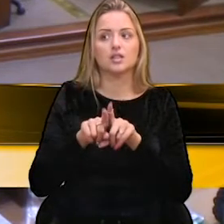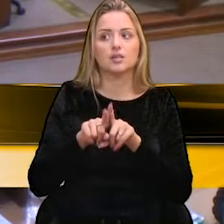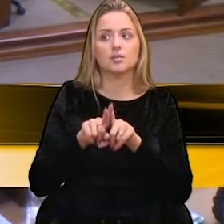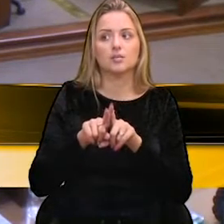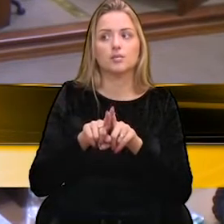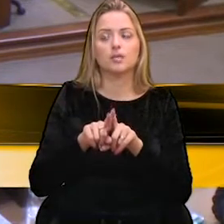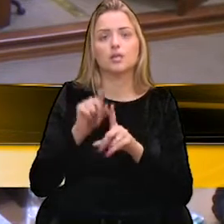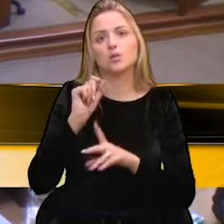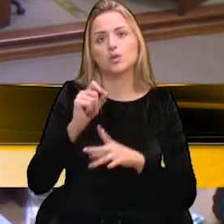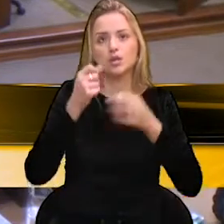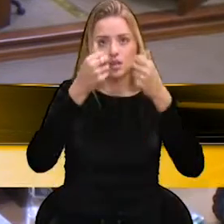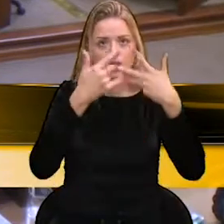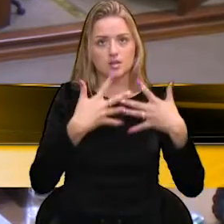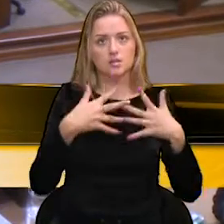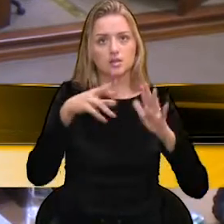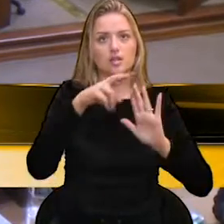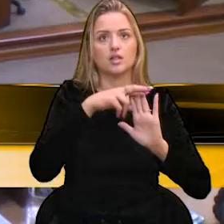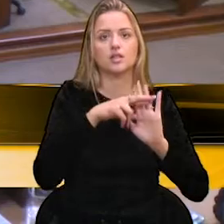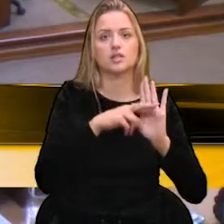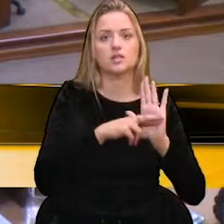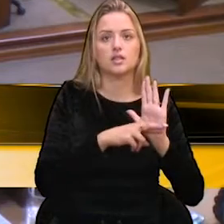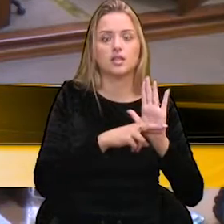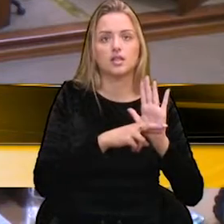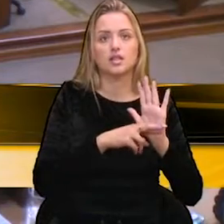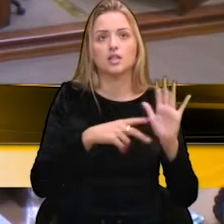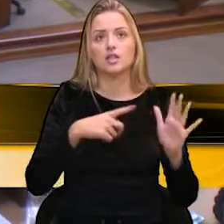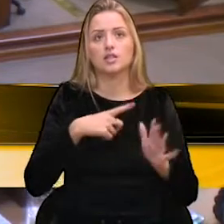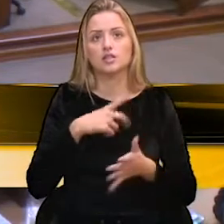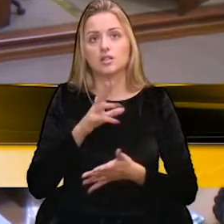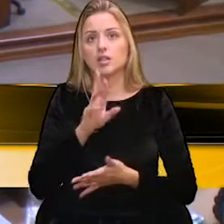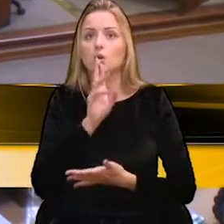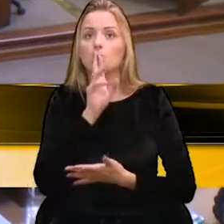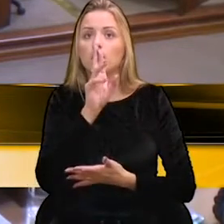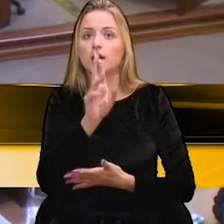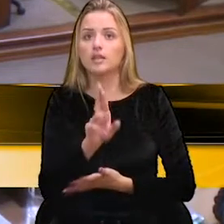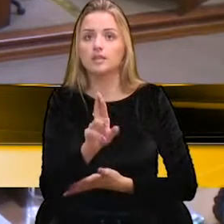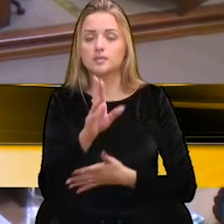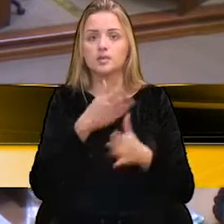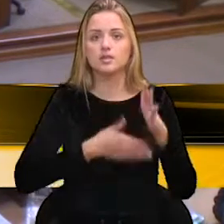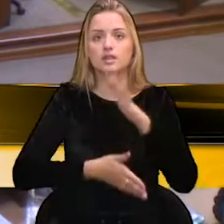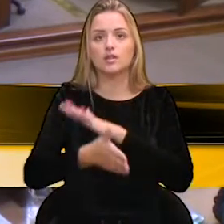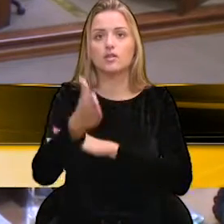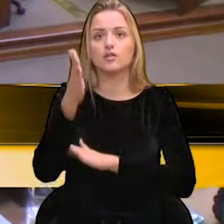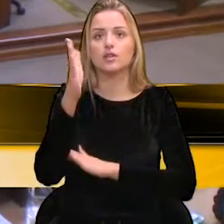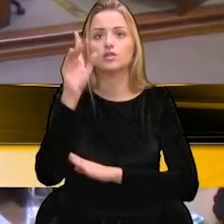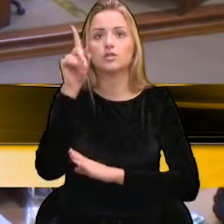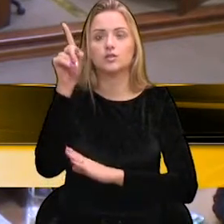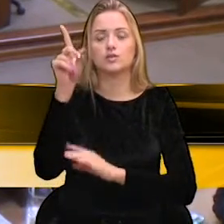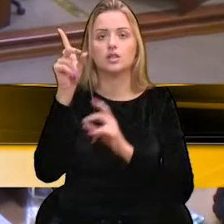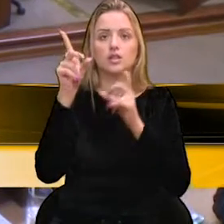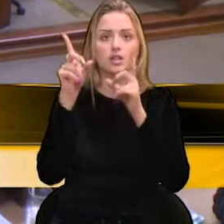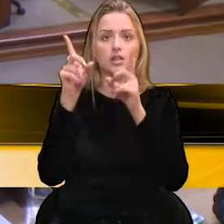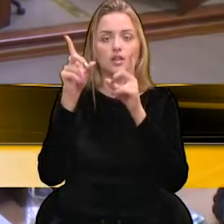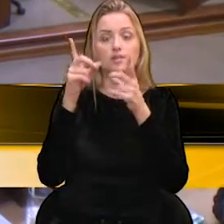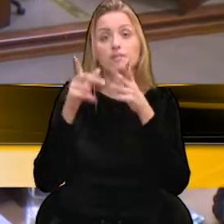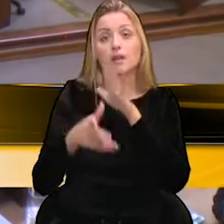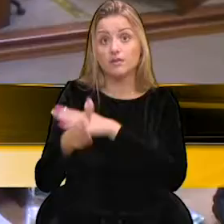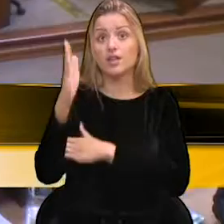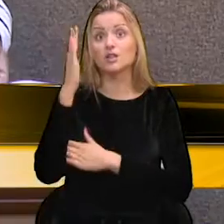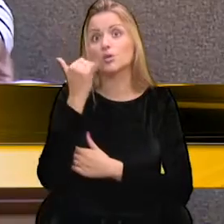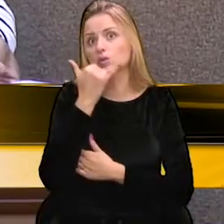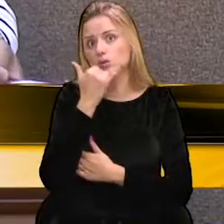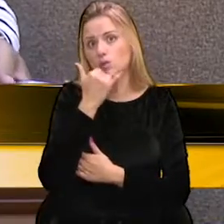o nosso regimento, né? De dar uma satisfação da sua viagem, Vossa Excelência, que foi ao exterior, em Portugal.